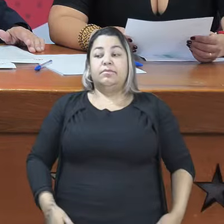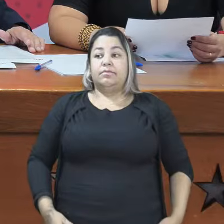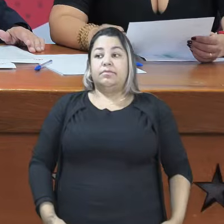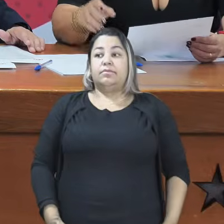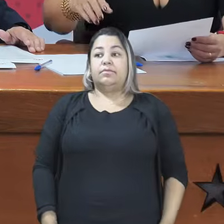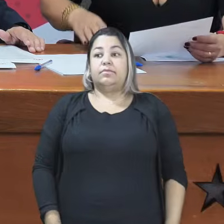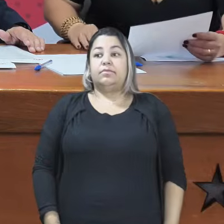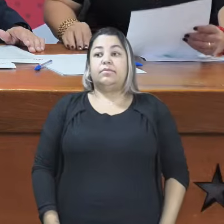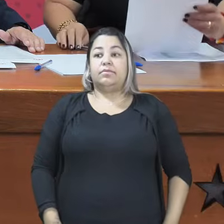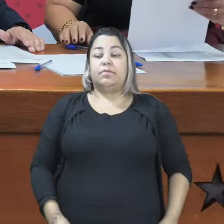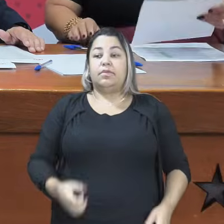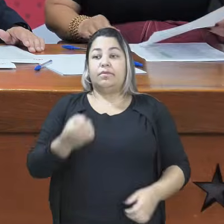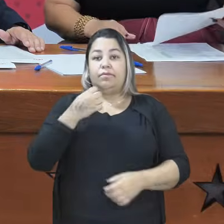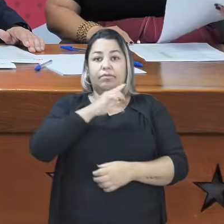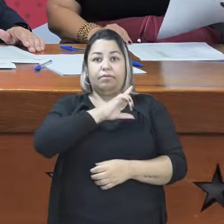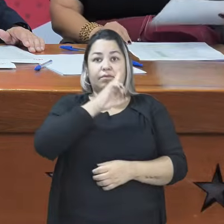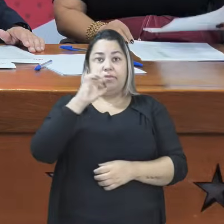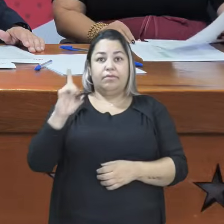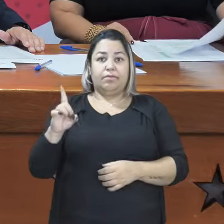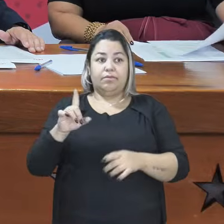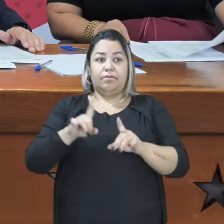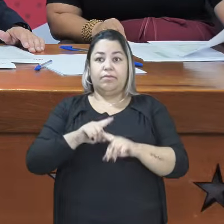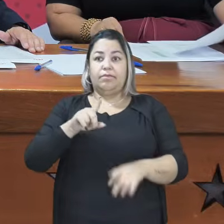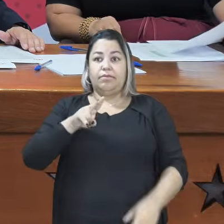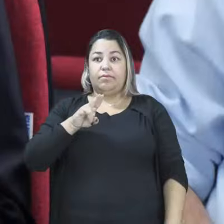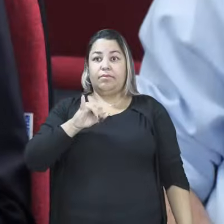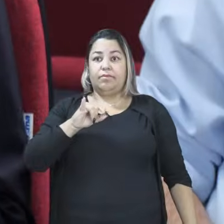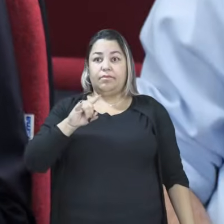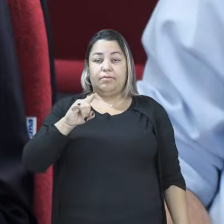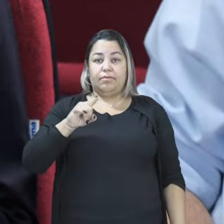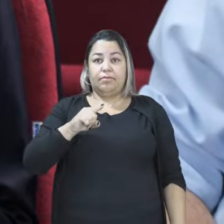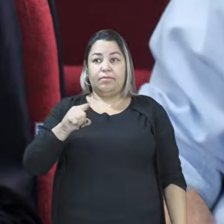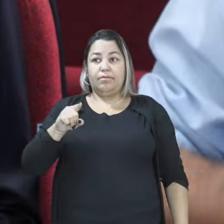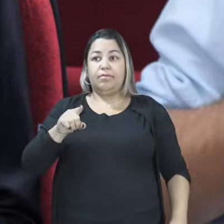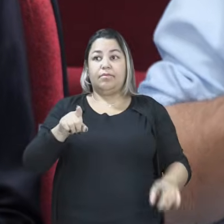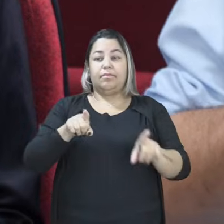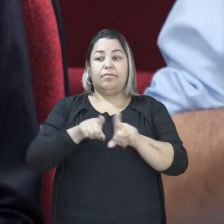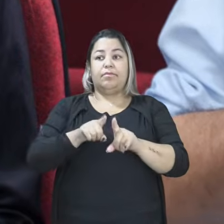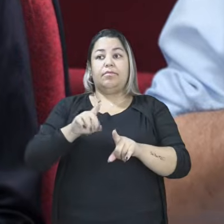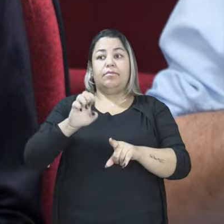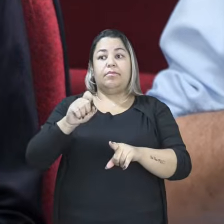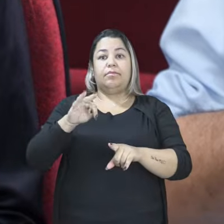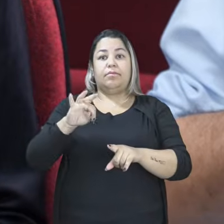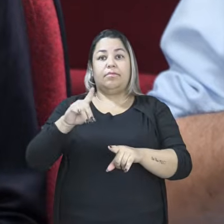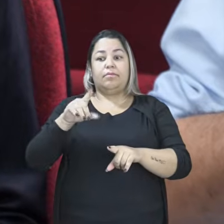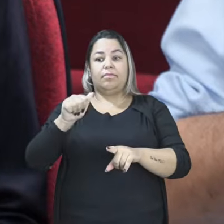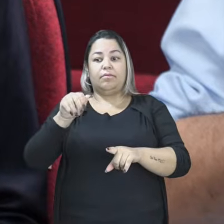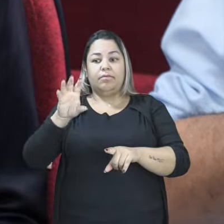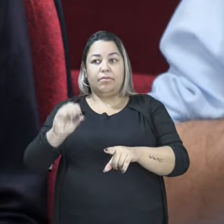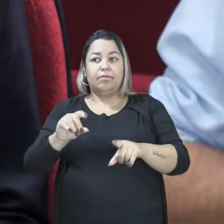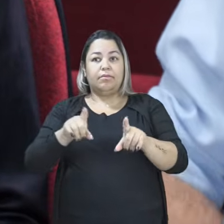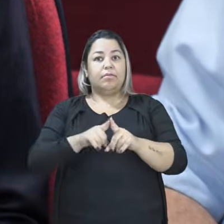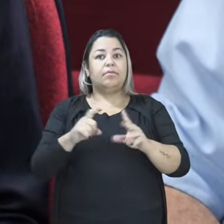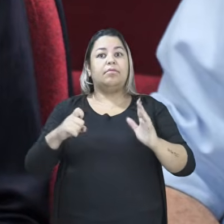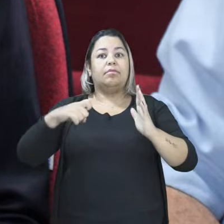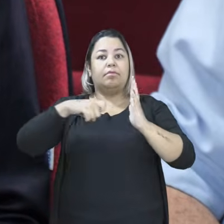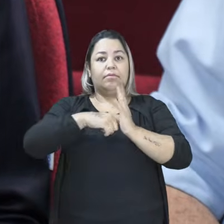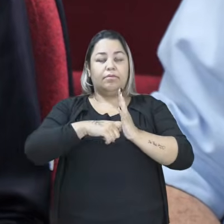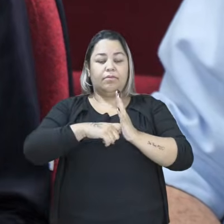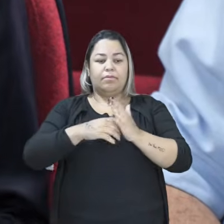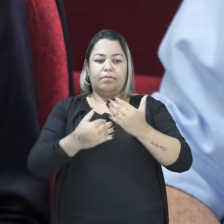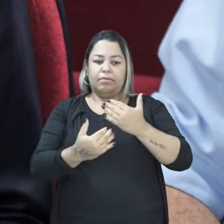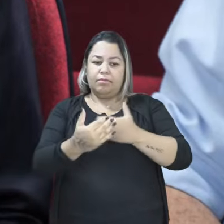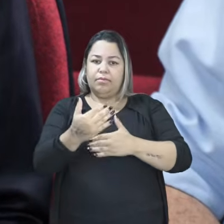Bom dia, Levi Teles, do Estadão. Alguns grupos derrotados dentro do PT denunciaram ao longo do processo